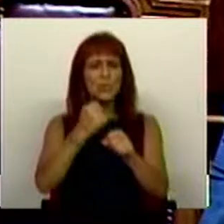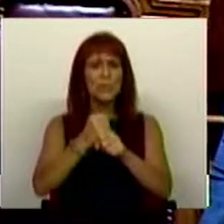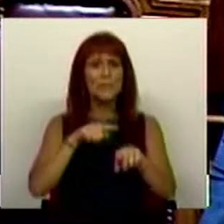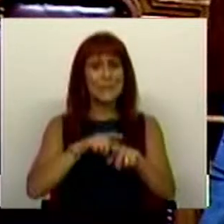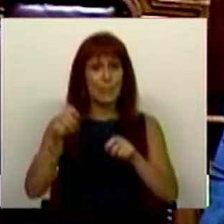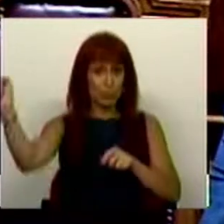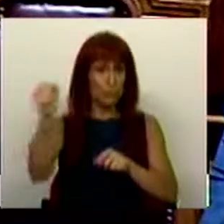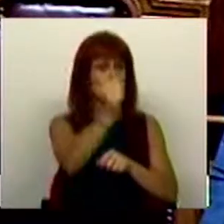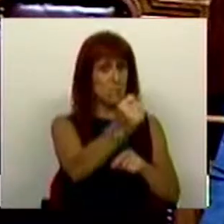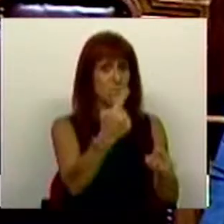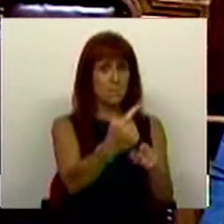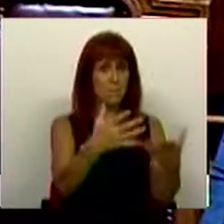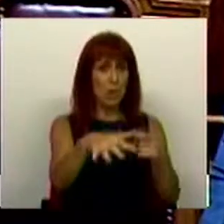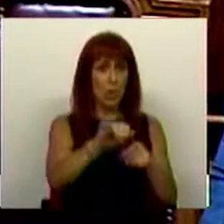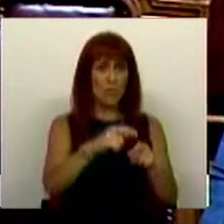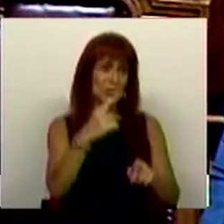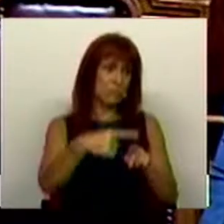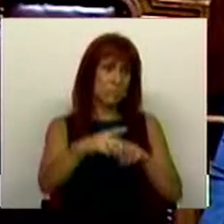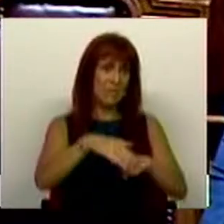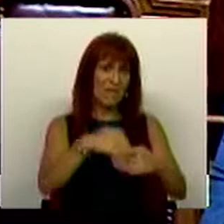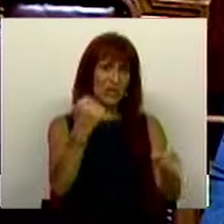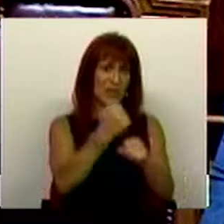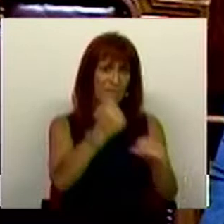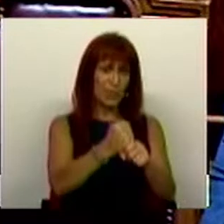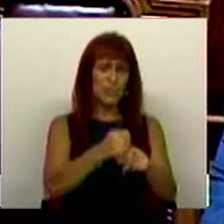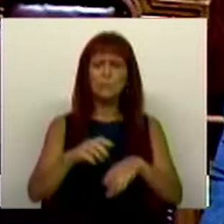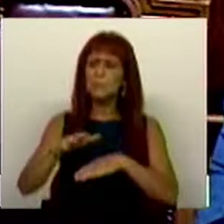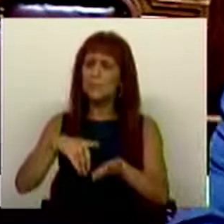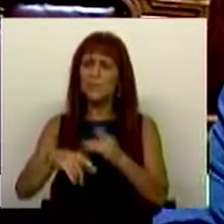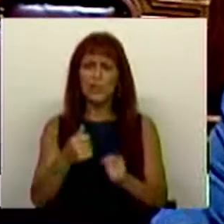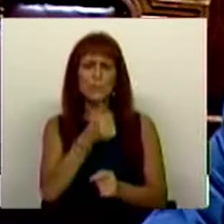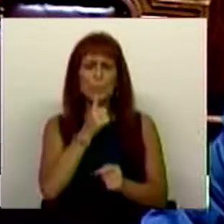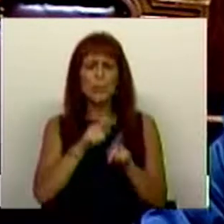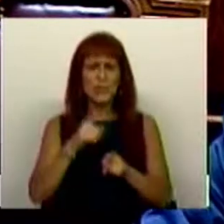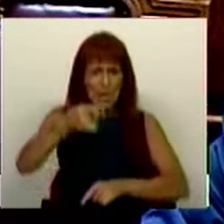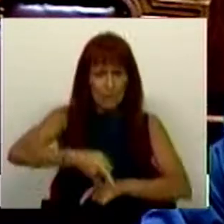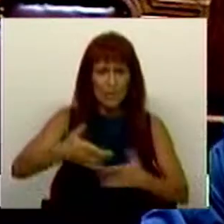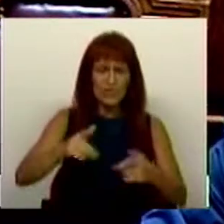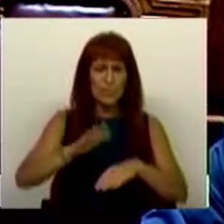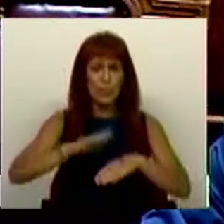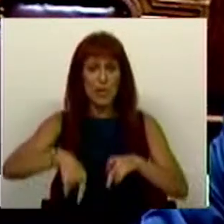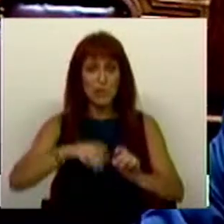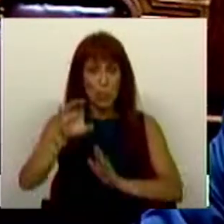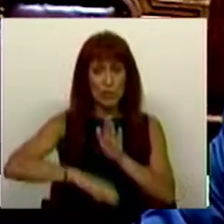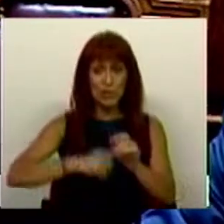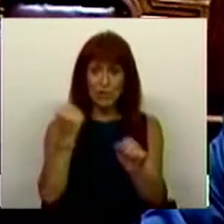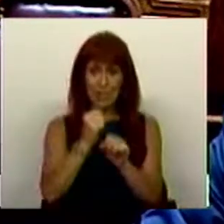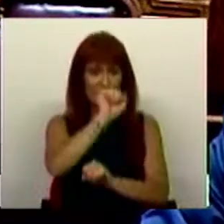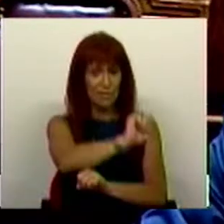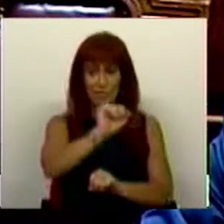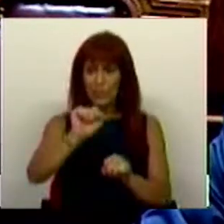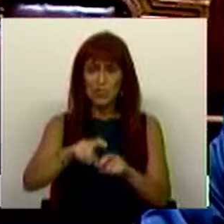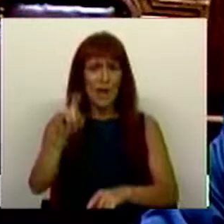o seu destacamento no contexto de uma prestação de serviços, estabelecendo disposições imperativas relativas às condições de trabalho